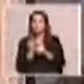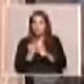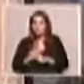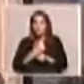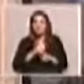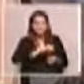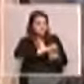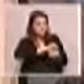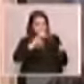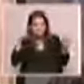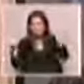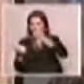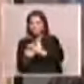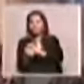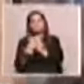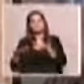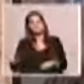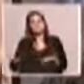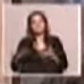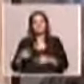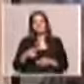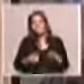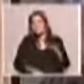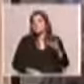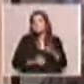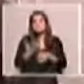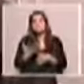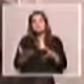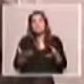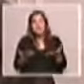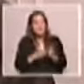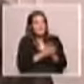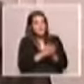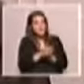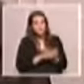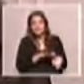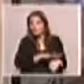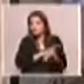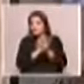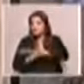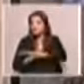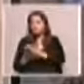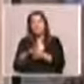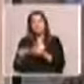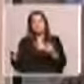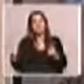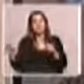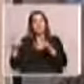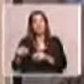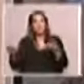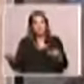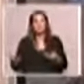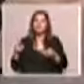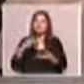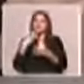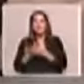tudo por se transformar. Exatamente. É a refundação, no fundo, é a refundação, não é? Tem-se usado muito esta palavra, mas voltar então a dar